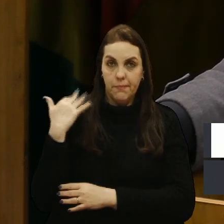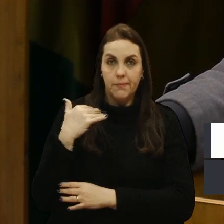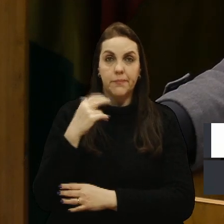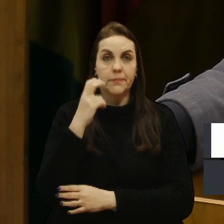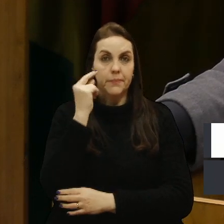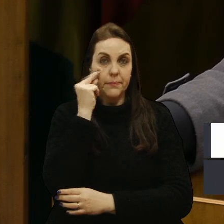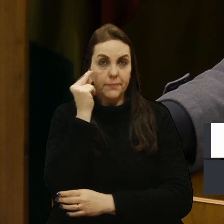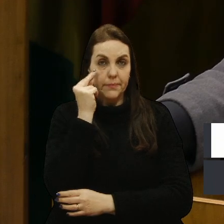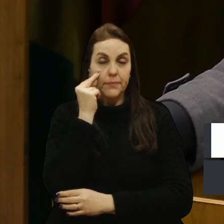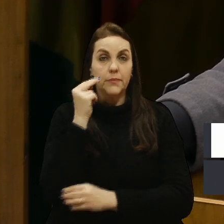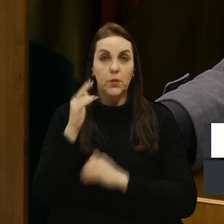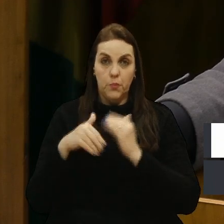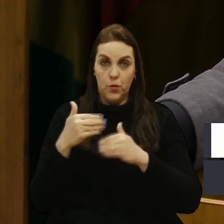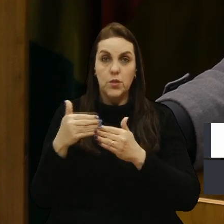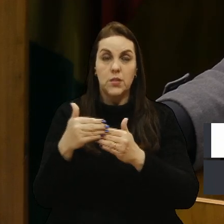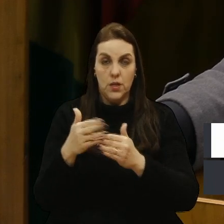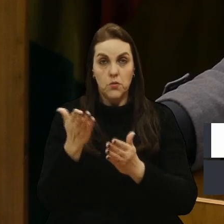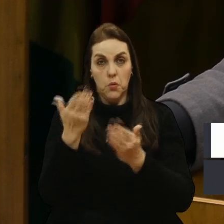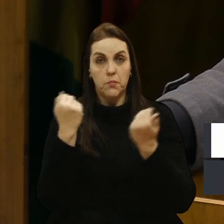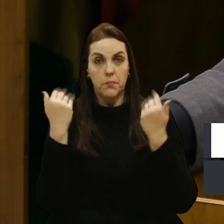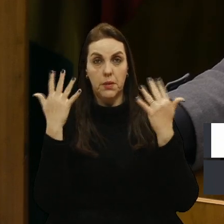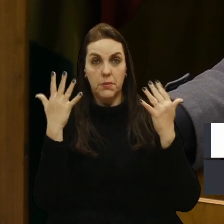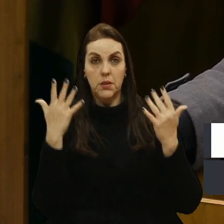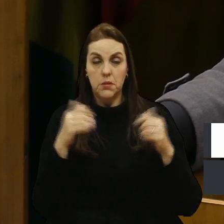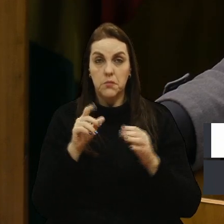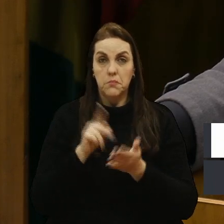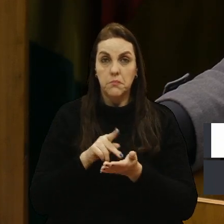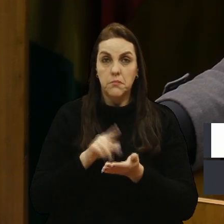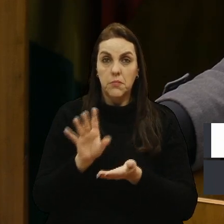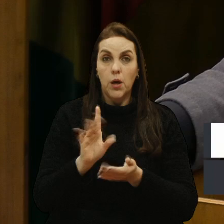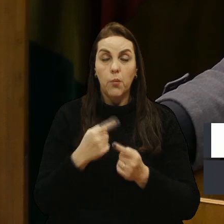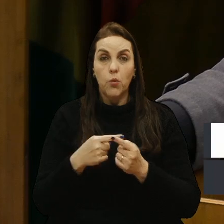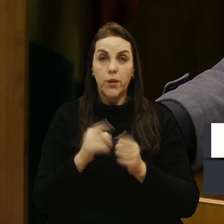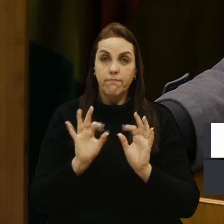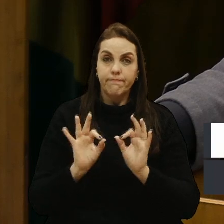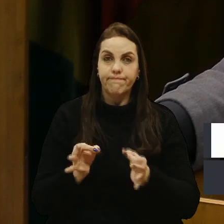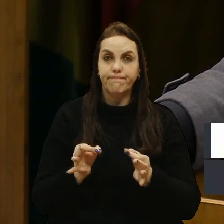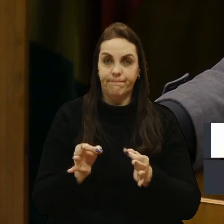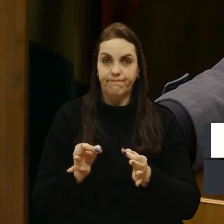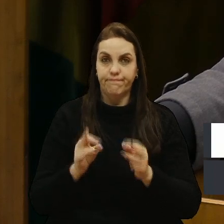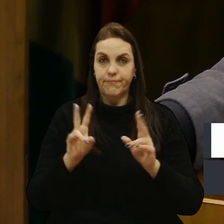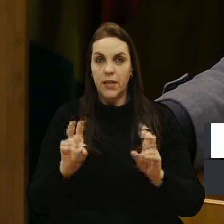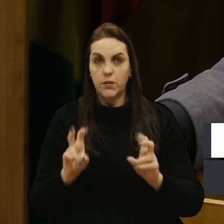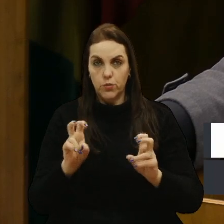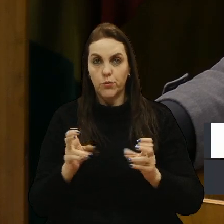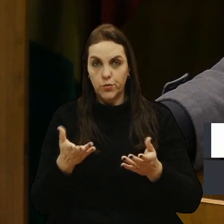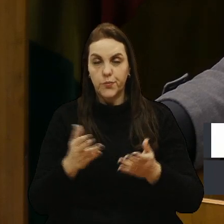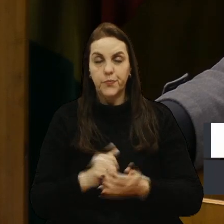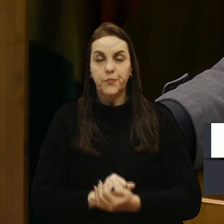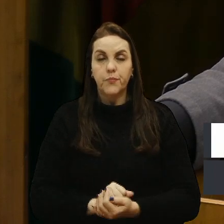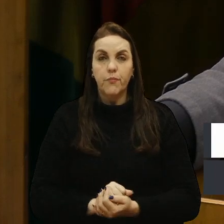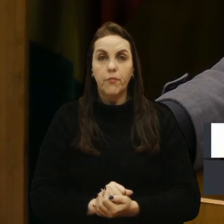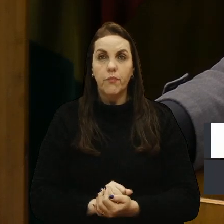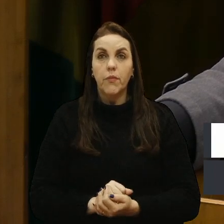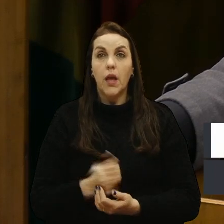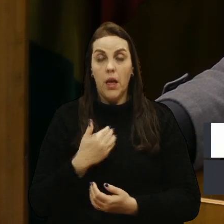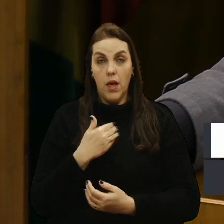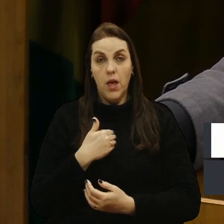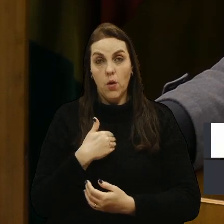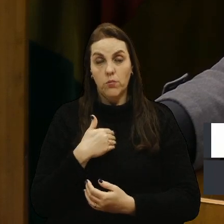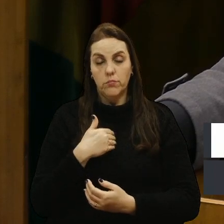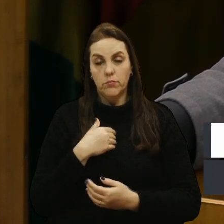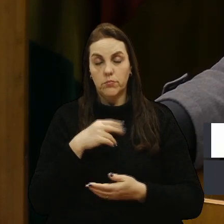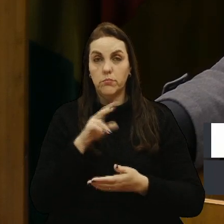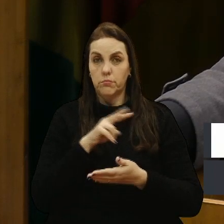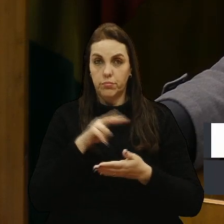esse processo, ao qual eu parabenizo, inclusive, porque acho que foi uma grande acertada tratar deste assunto. Me inteirei desse processo ainda lá